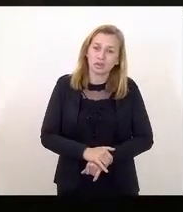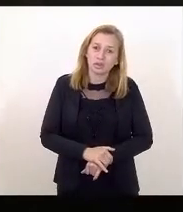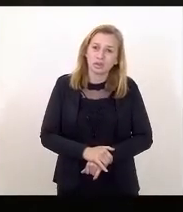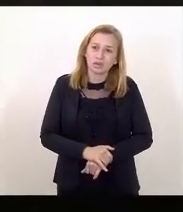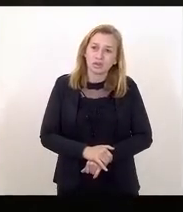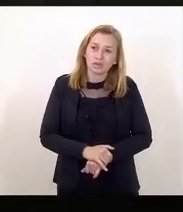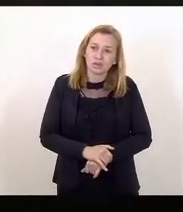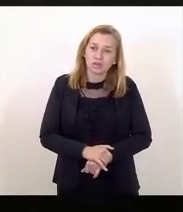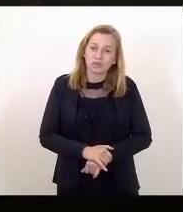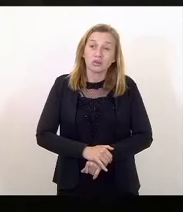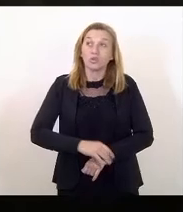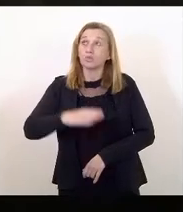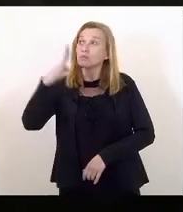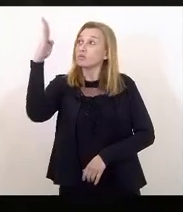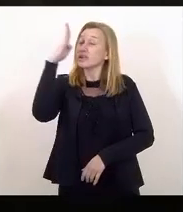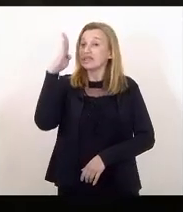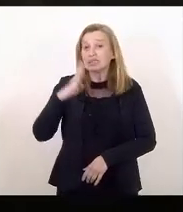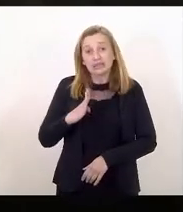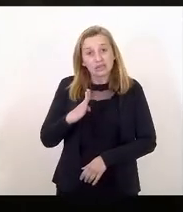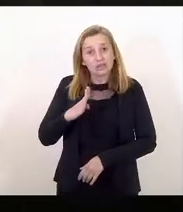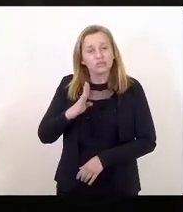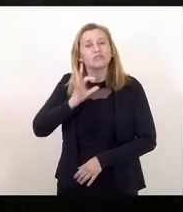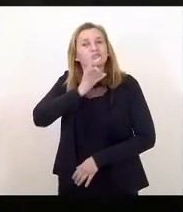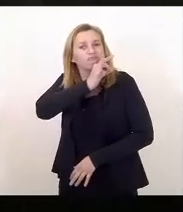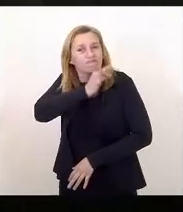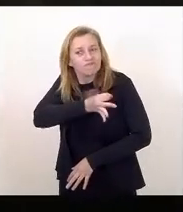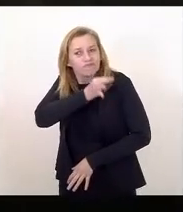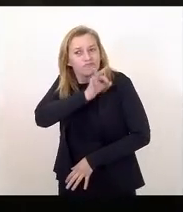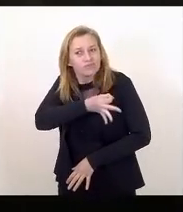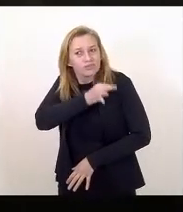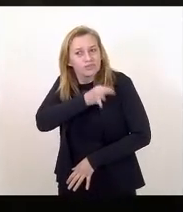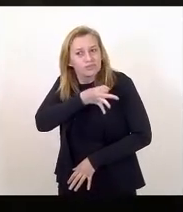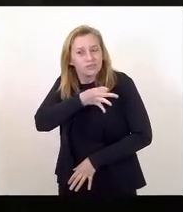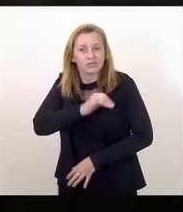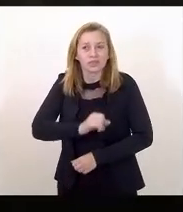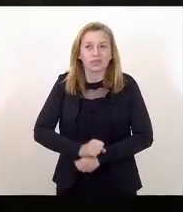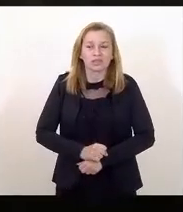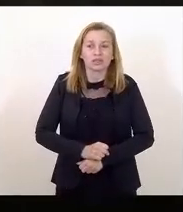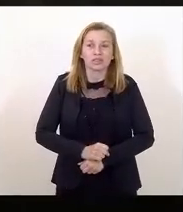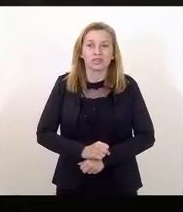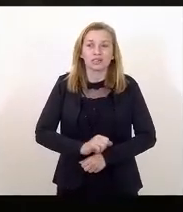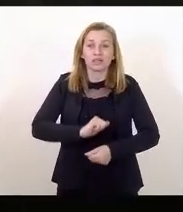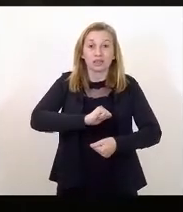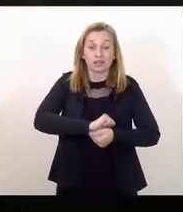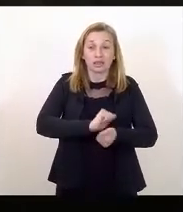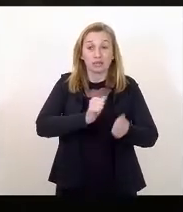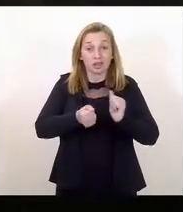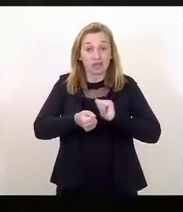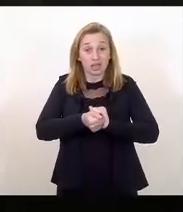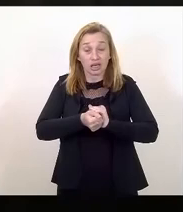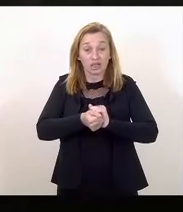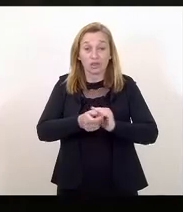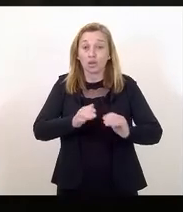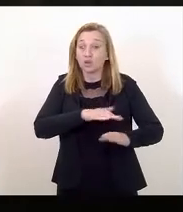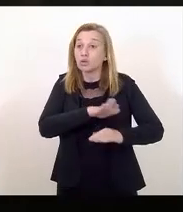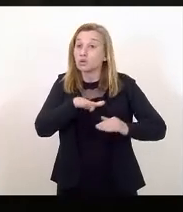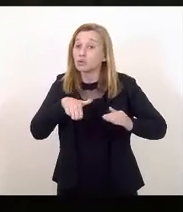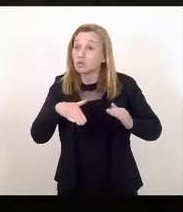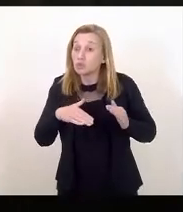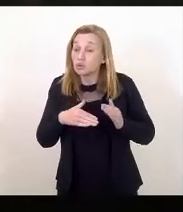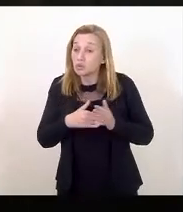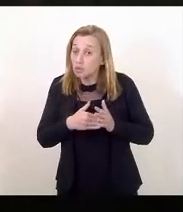O Brasil, provavelmente, se estivesse adotando as providências